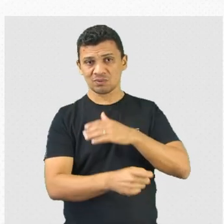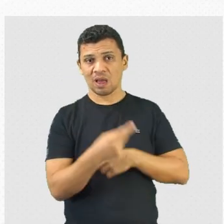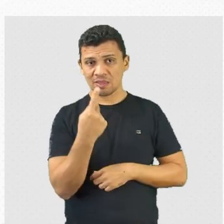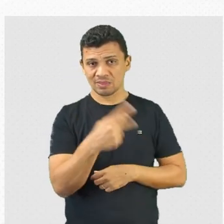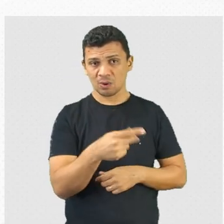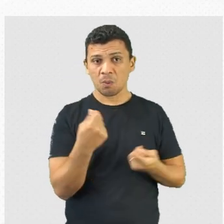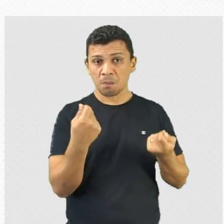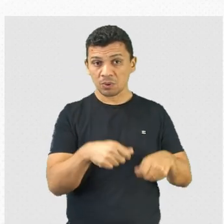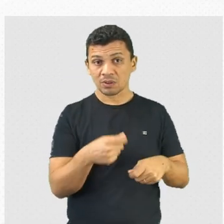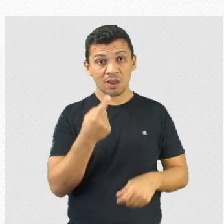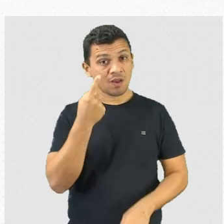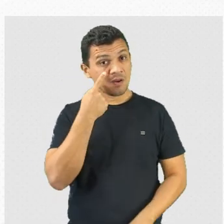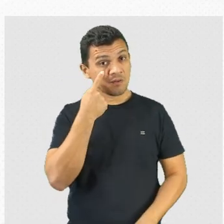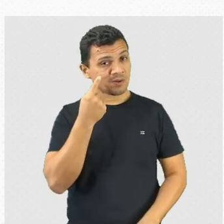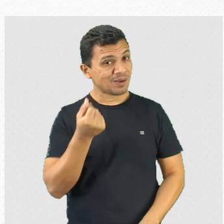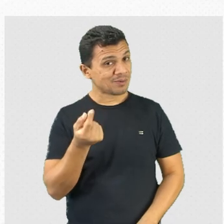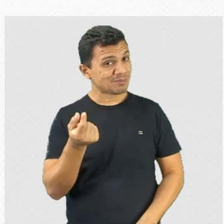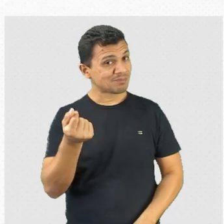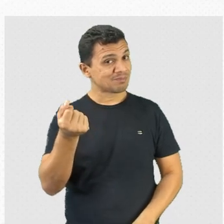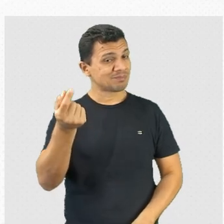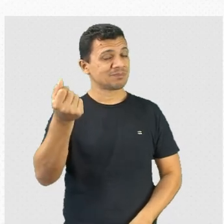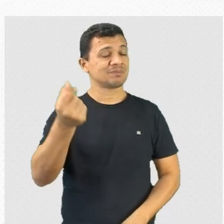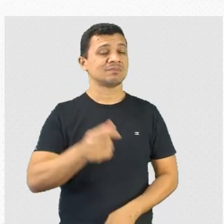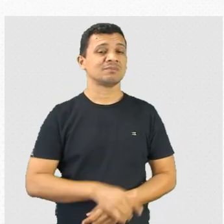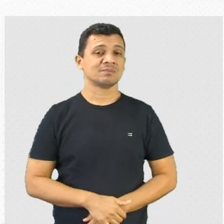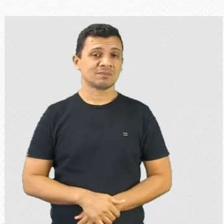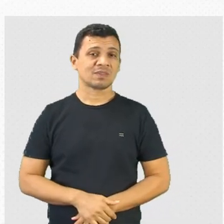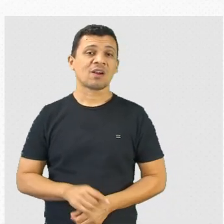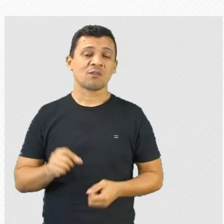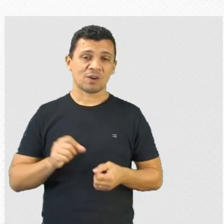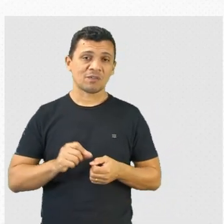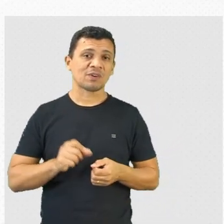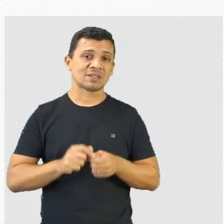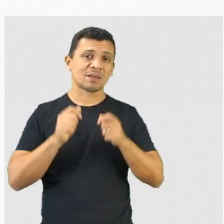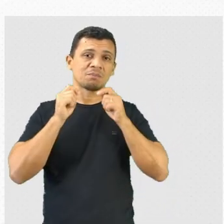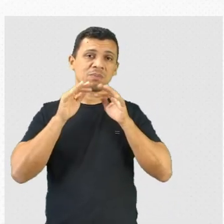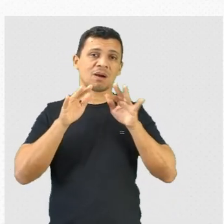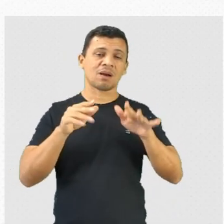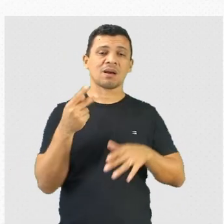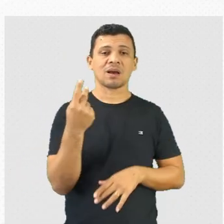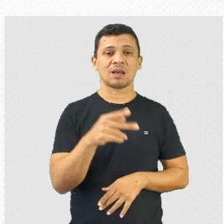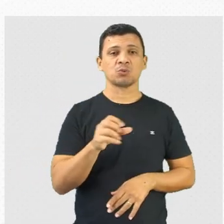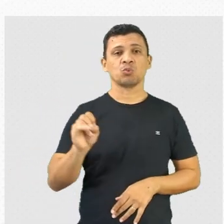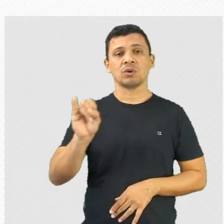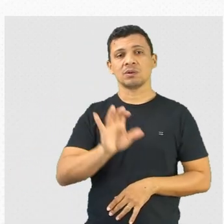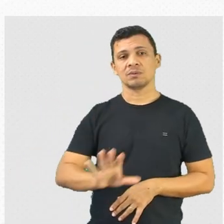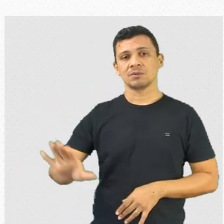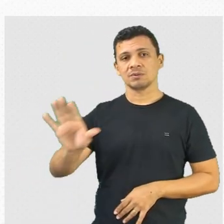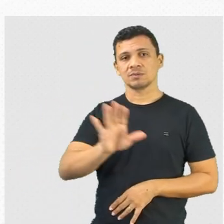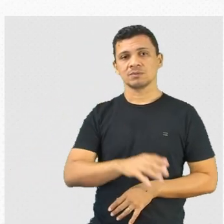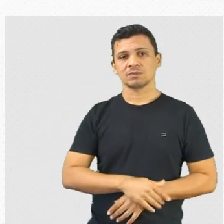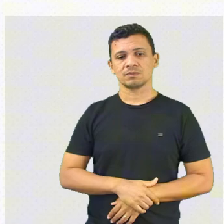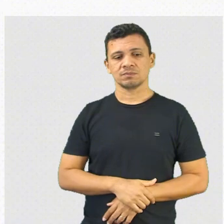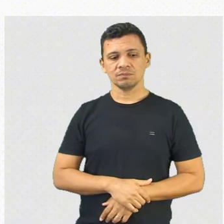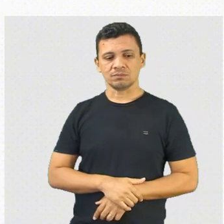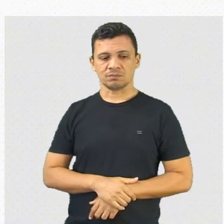enxergando ali um lucro, né, um potencial lucrativo. Então ele vai fazer rodar a tua imagem, correto? Então vamos